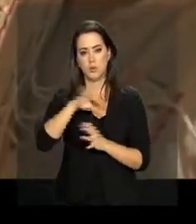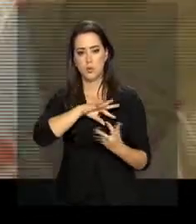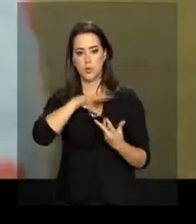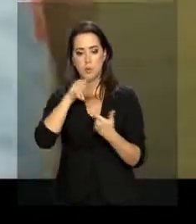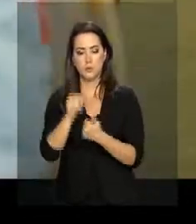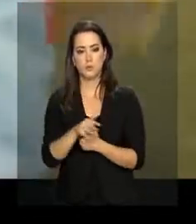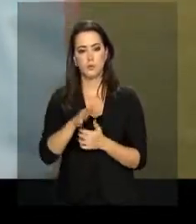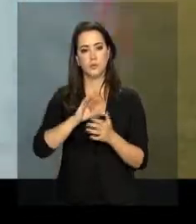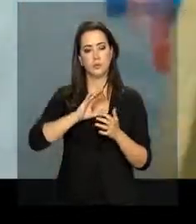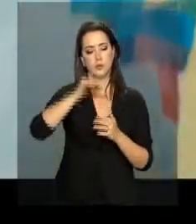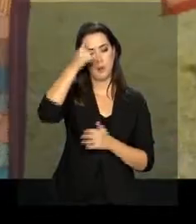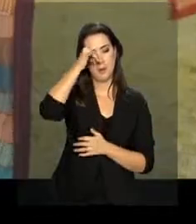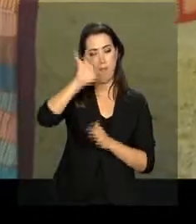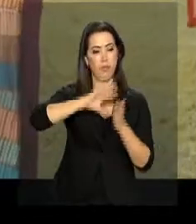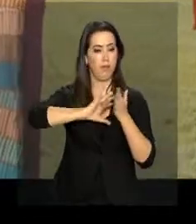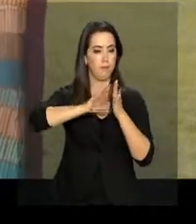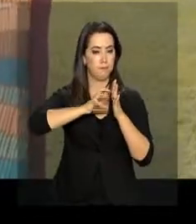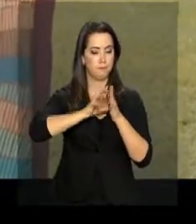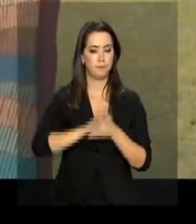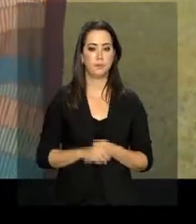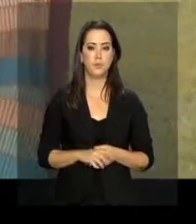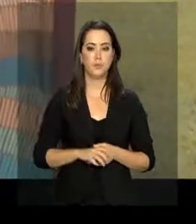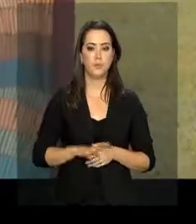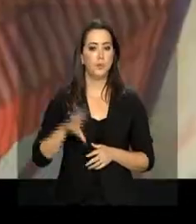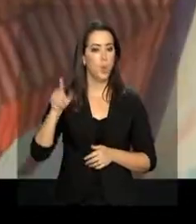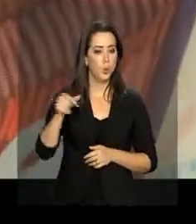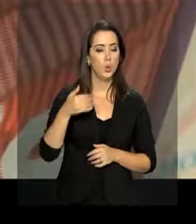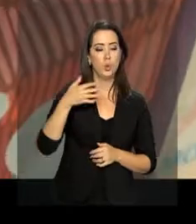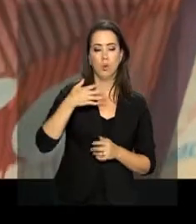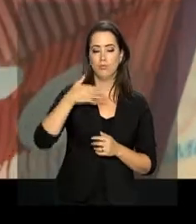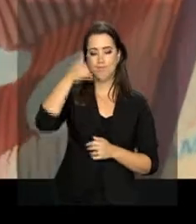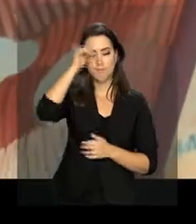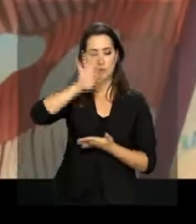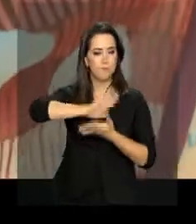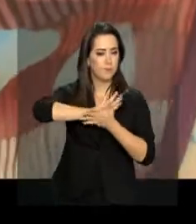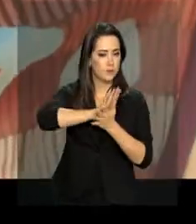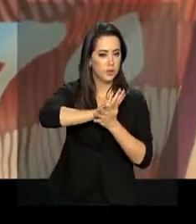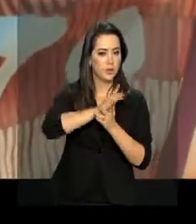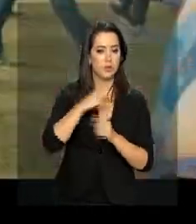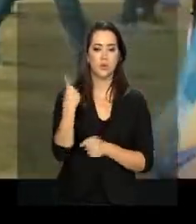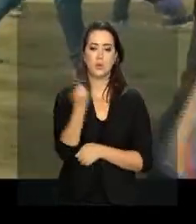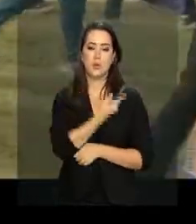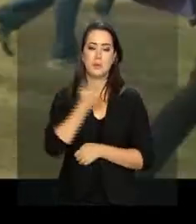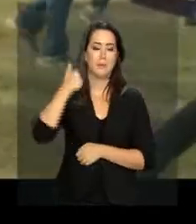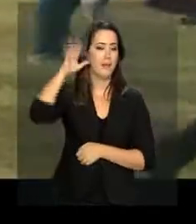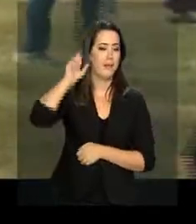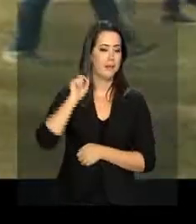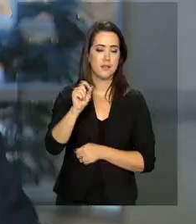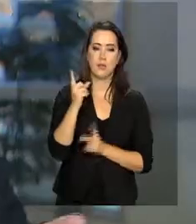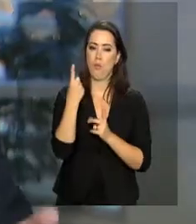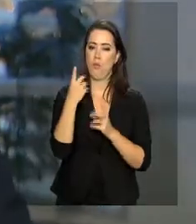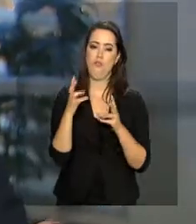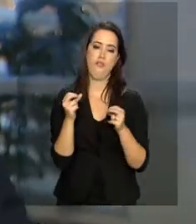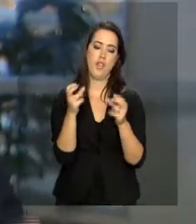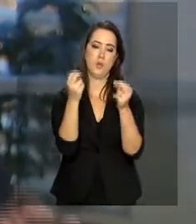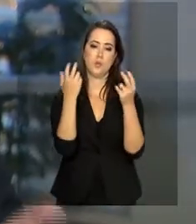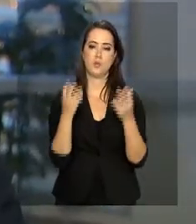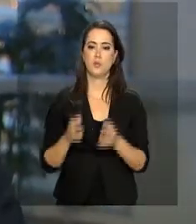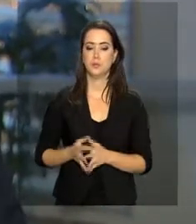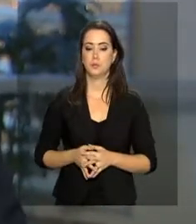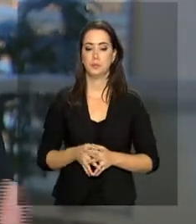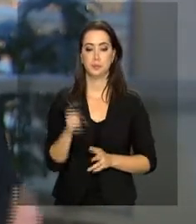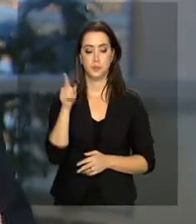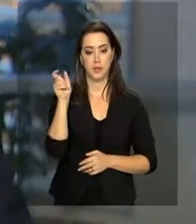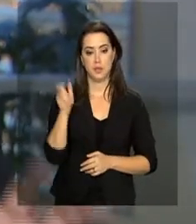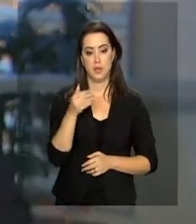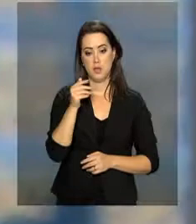de luta contra a aids todas as formas de preconceito nós somos muito maiores que o vírus e esse efeito o lojista